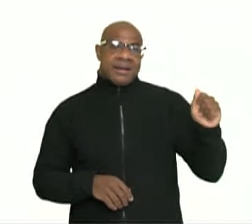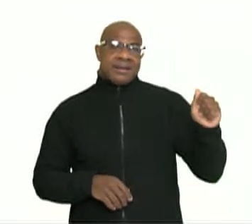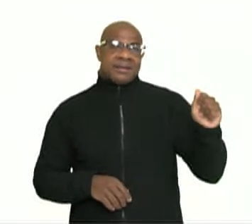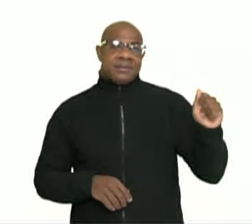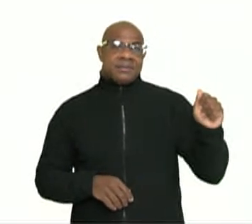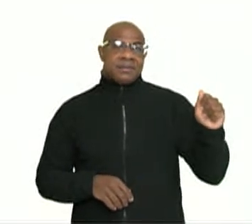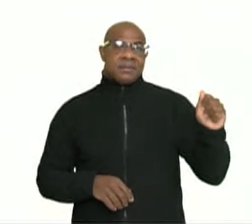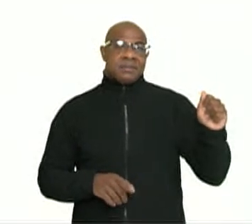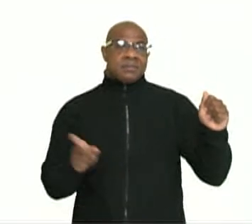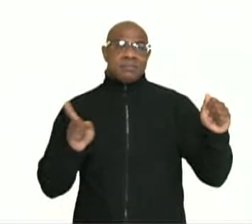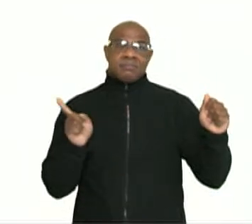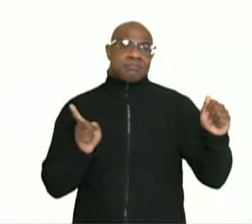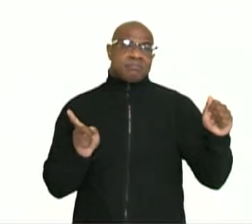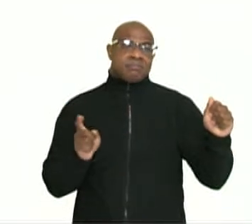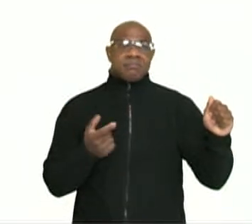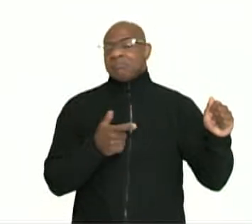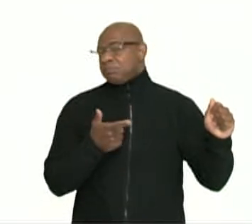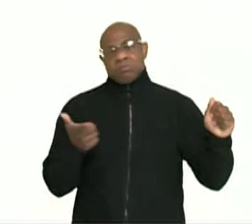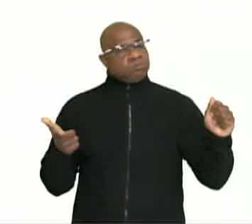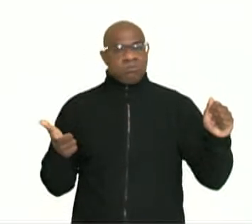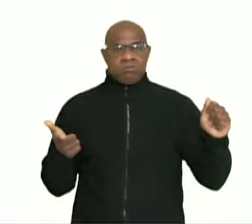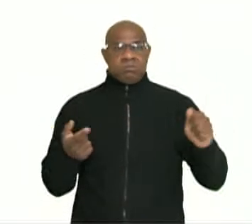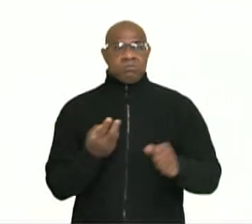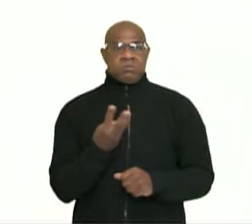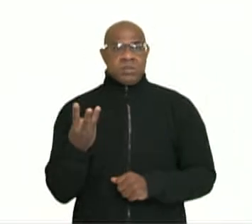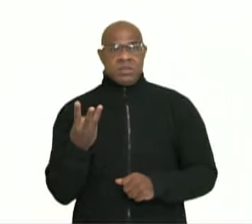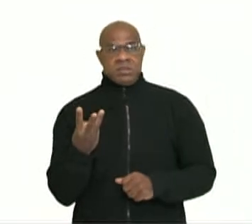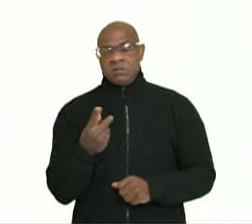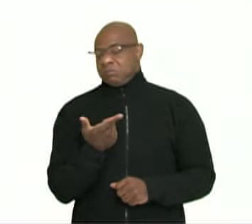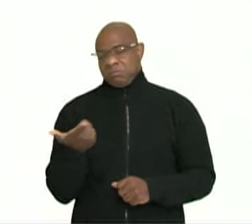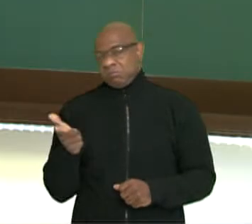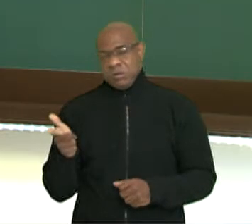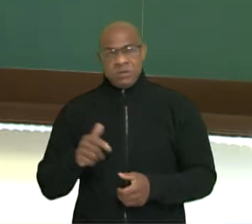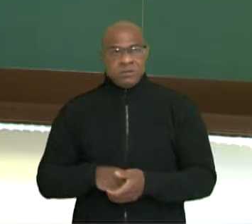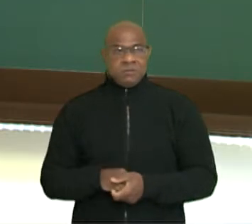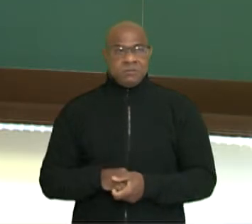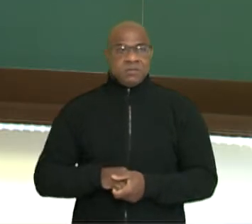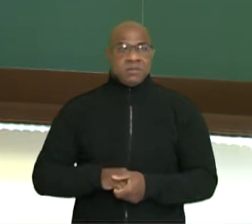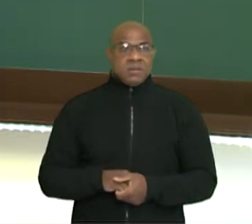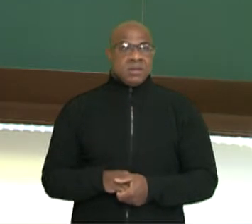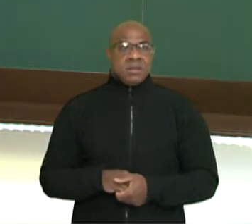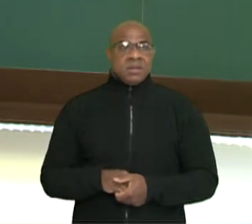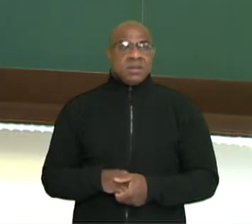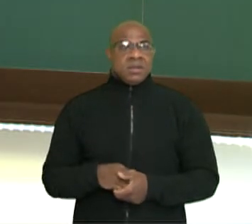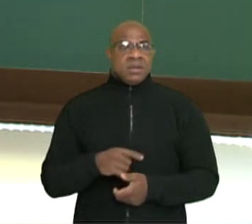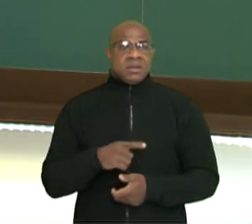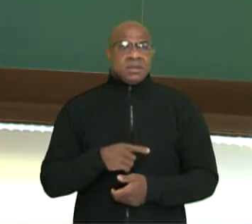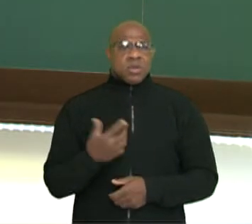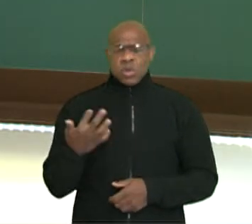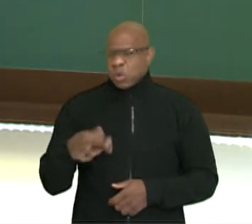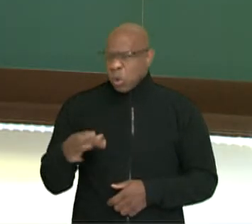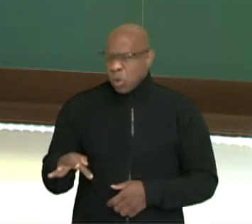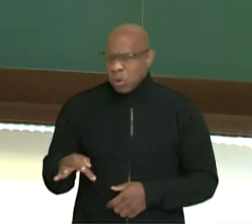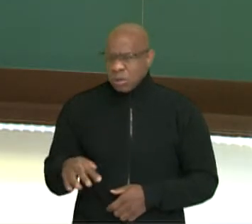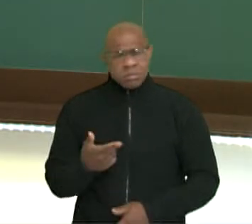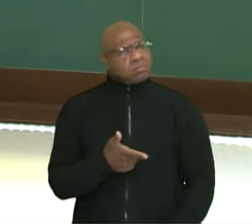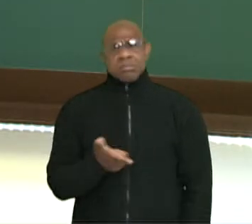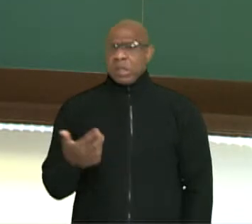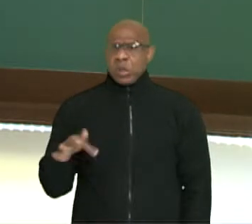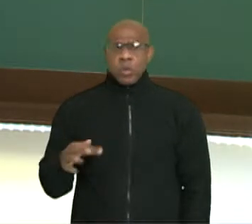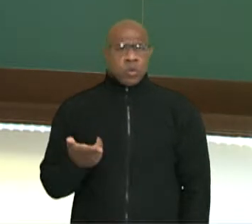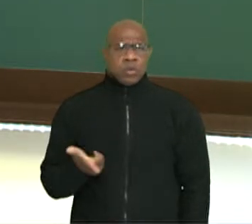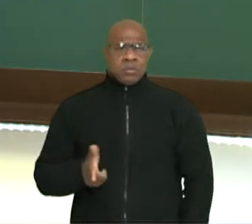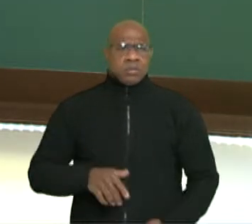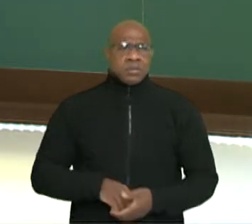desespero. Essas 3 aqui não foi falado, certo? Aí nessa segunda foi falado de dor. Não foi retratado dor, tá